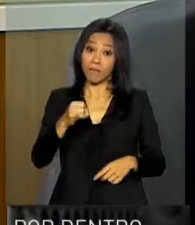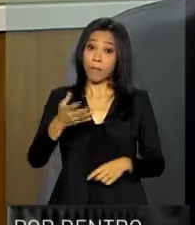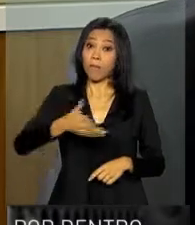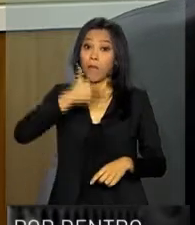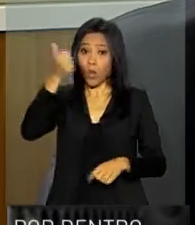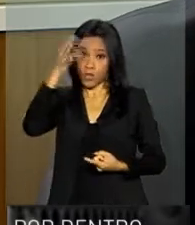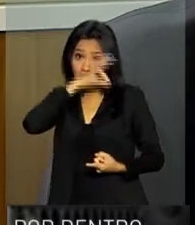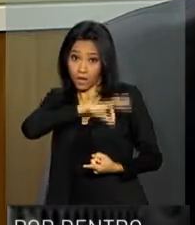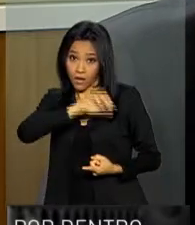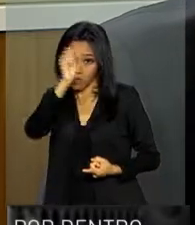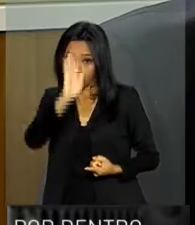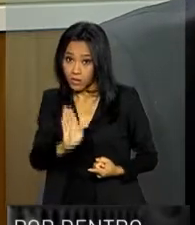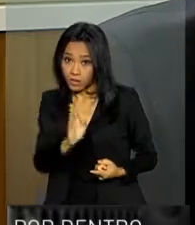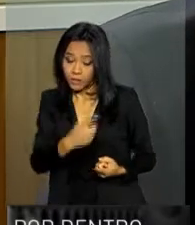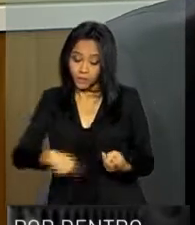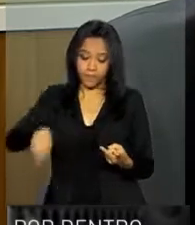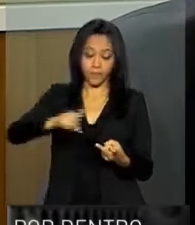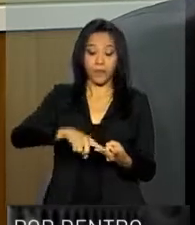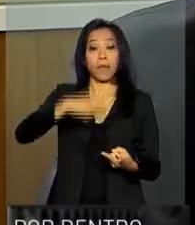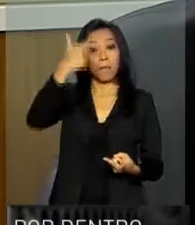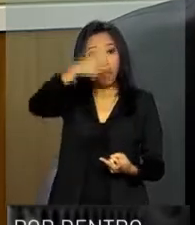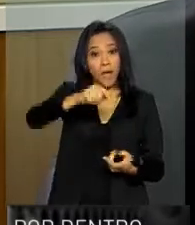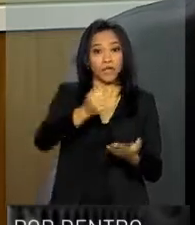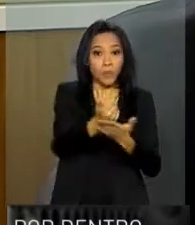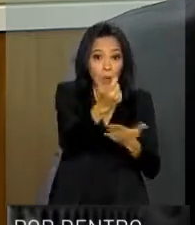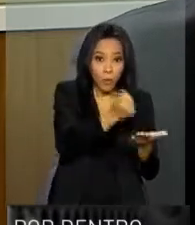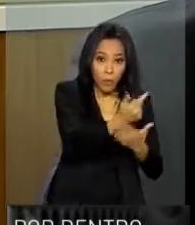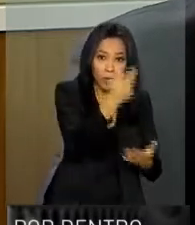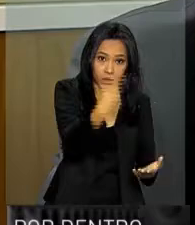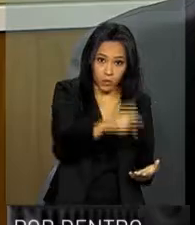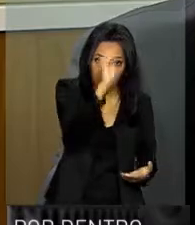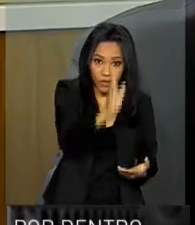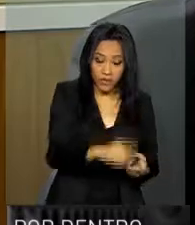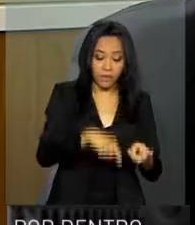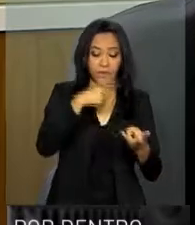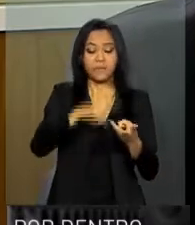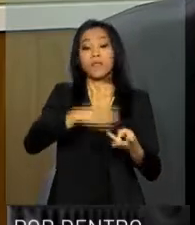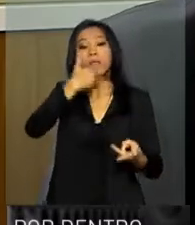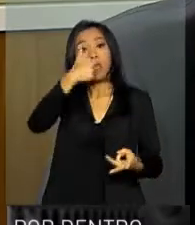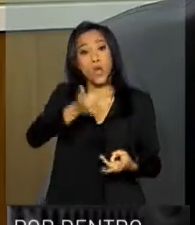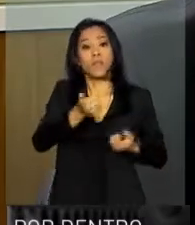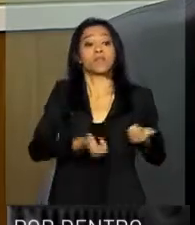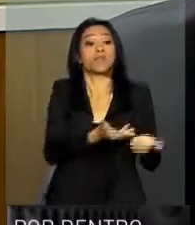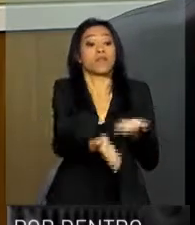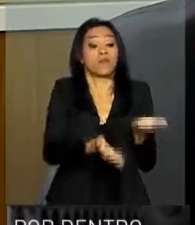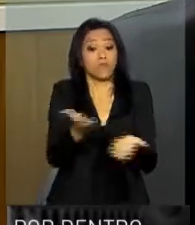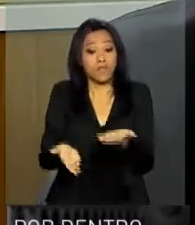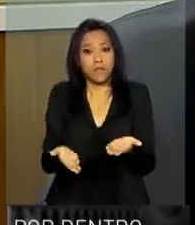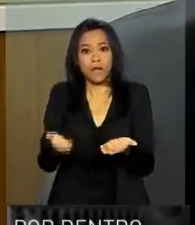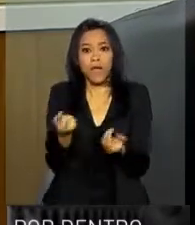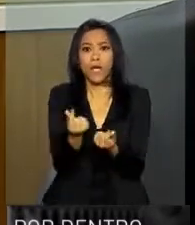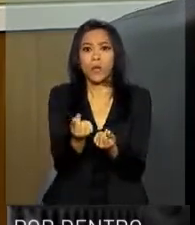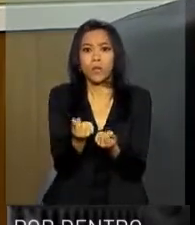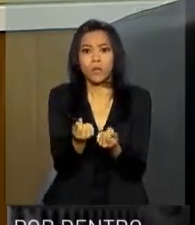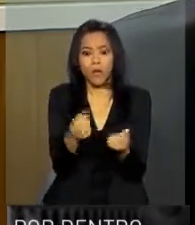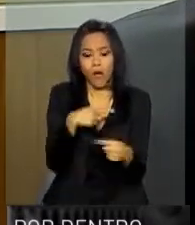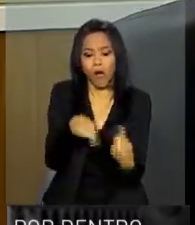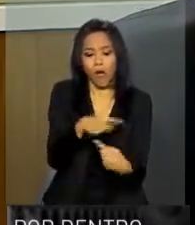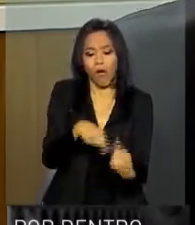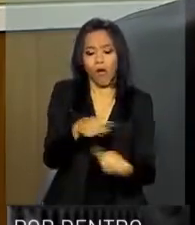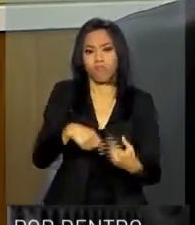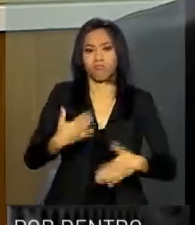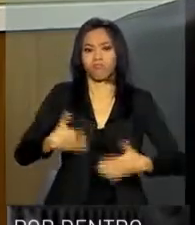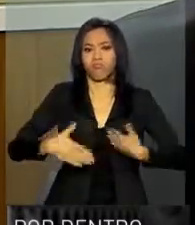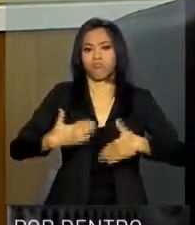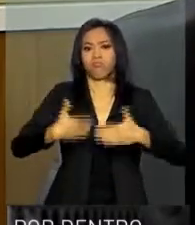se nós quisermos mas consumo se nós quisermos melhores serviços nós temos fazer com que a economia se desenvolva um e